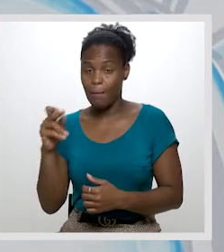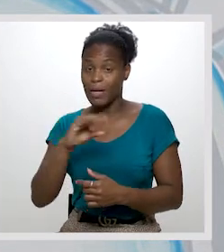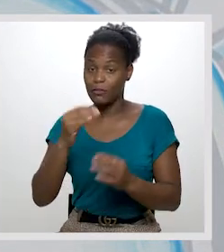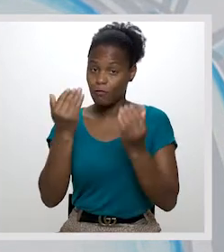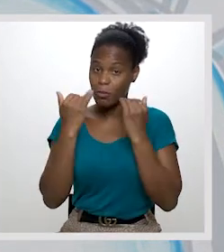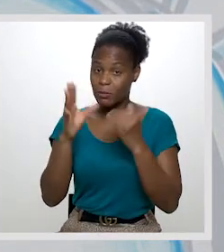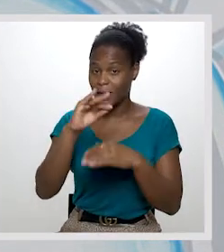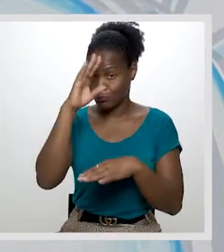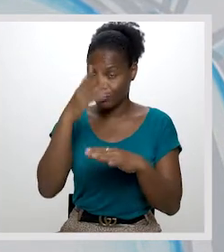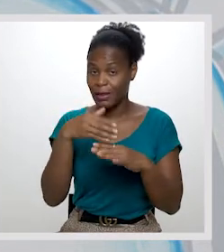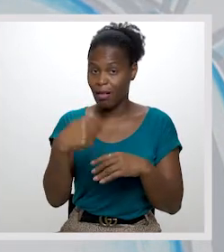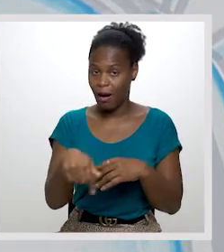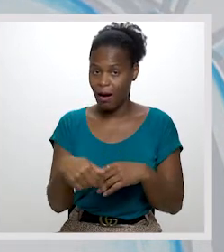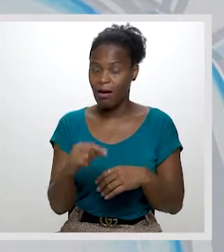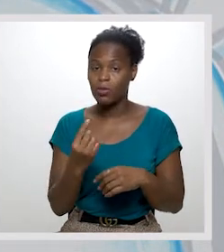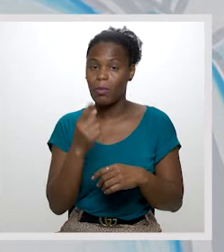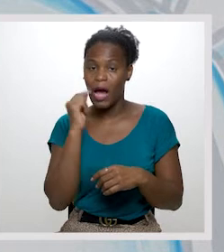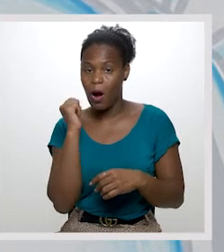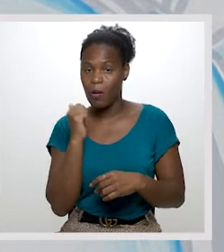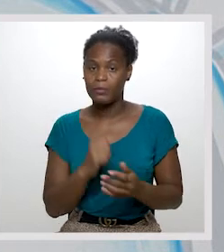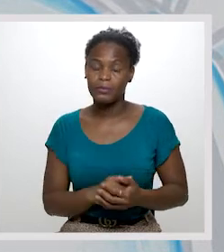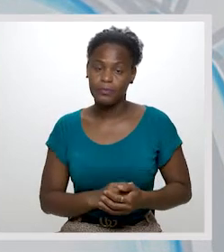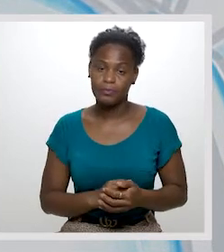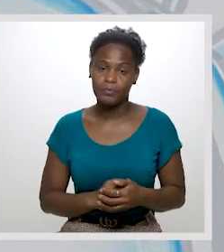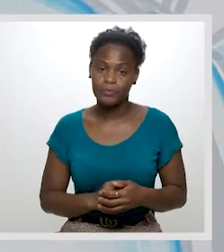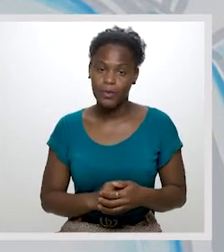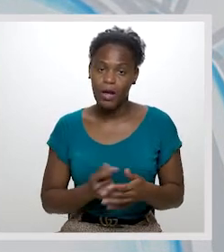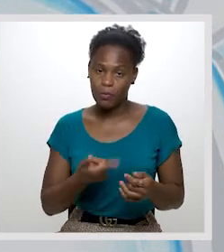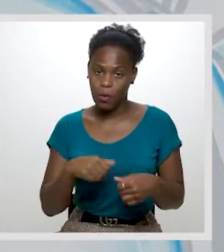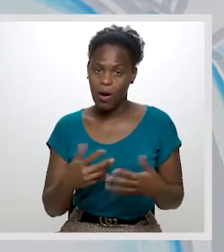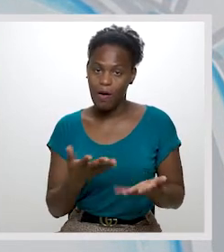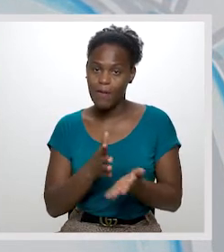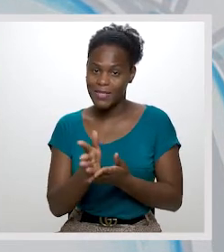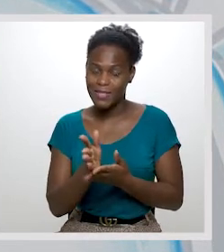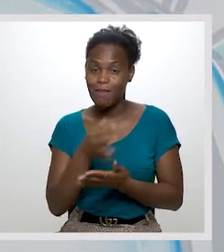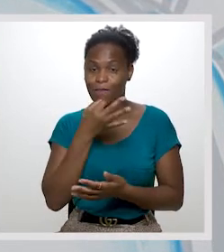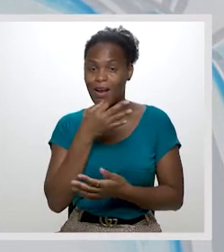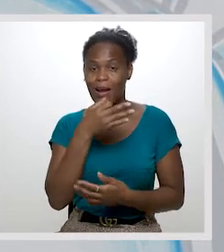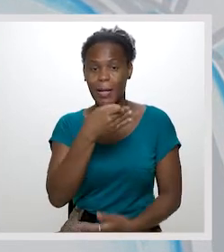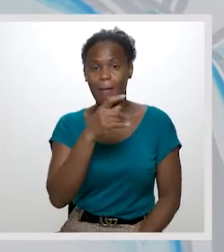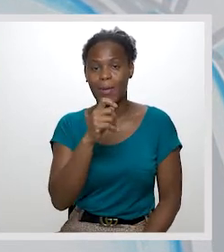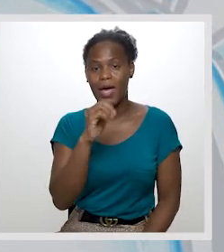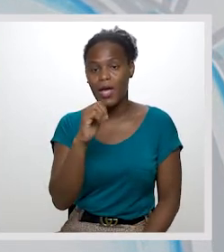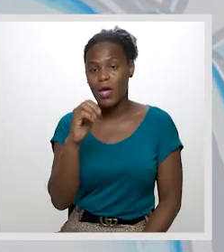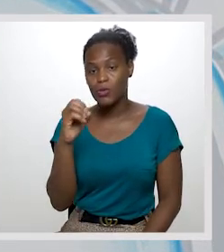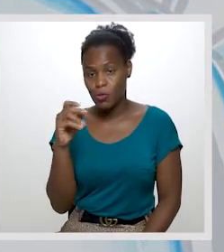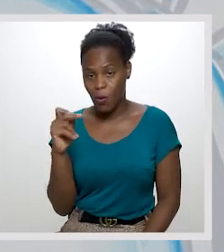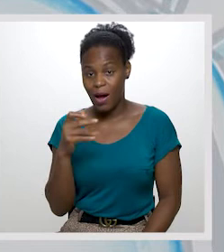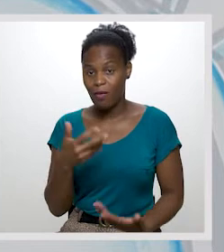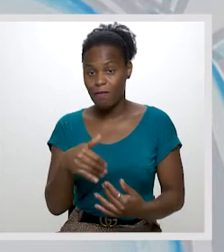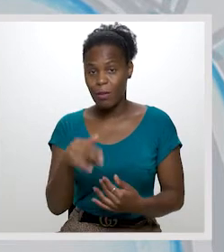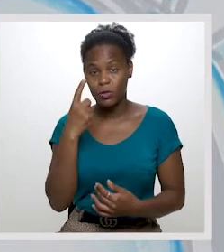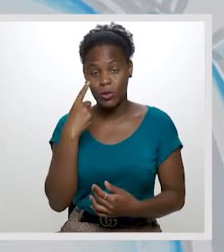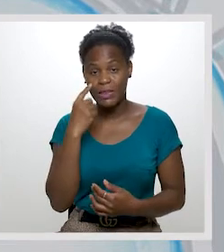mais ocorrências, mais factos sobre Fernando Pessoa. Continuando ainda a falar de Pessoa, vamos